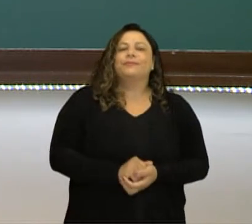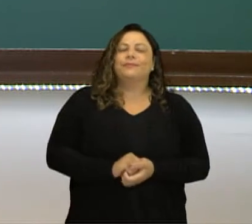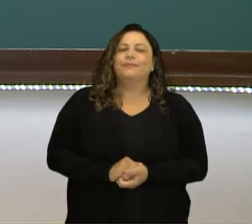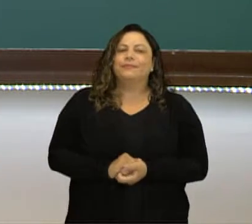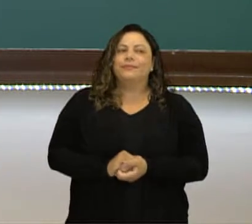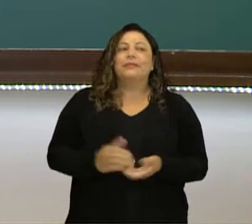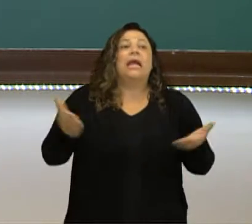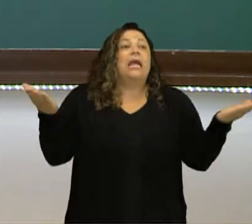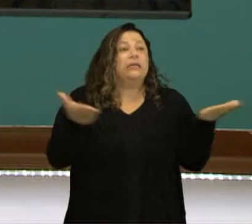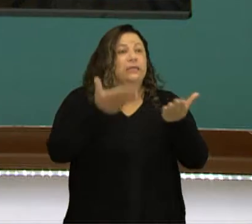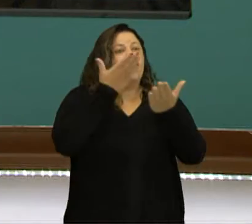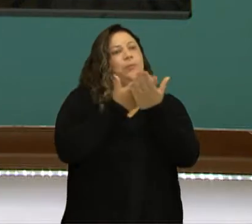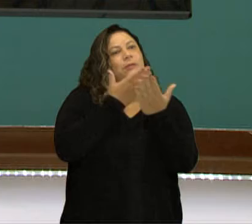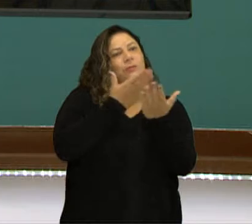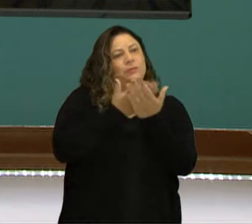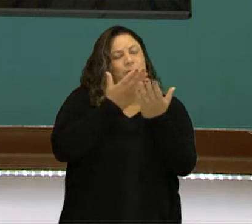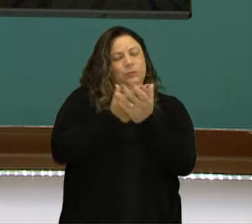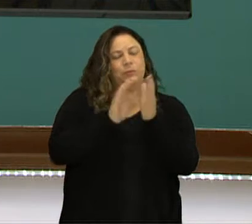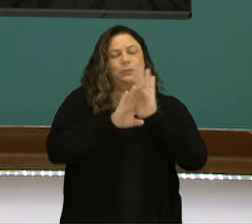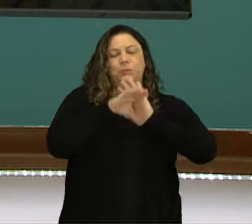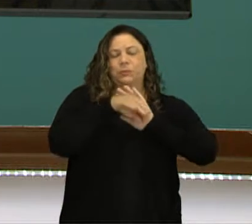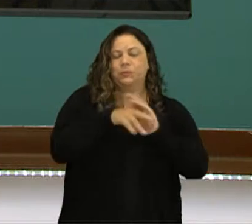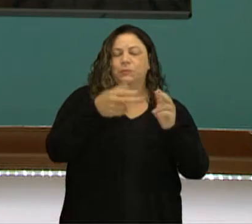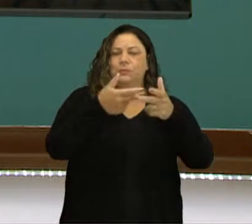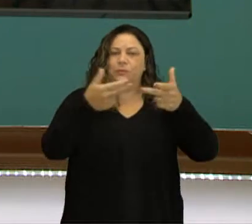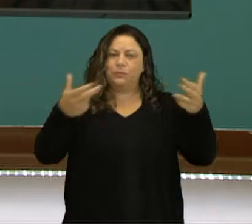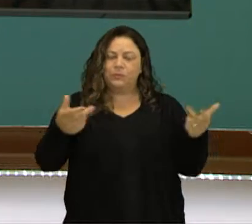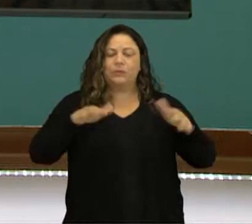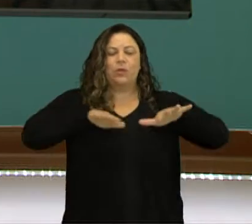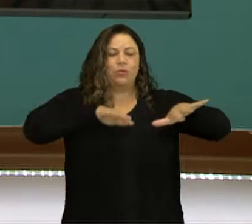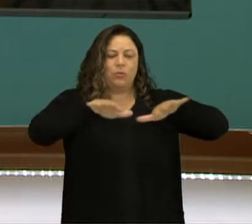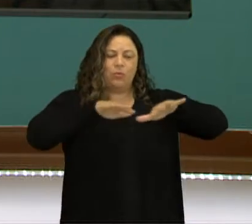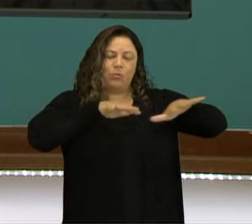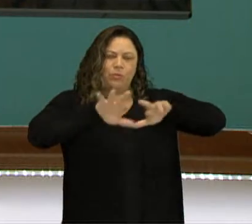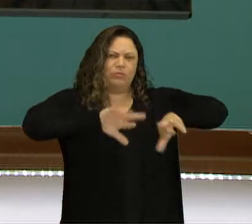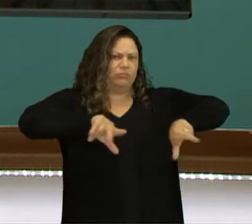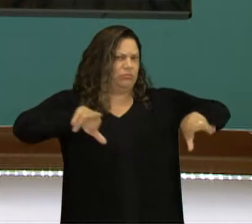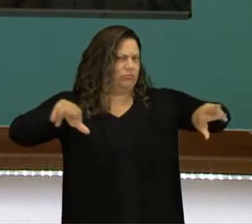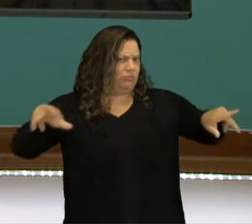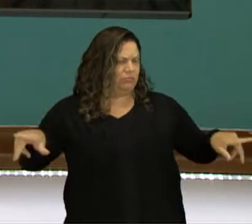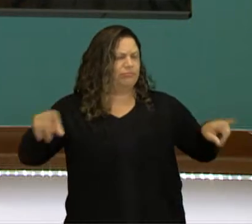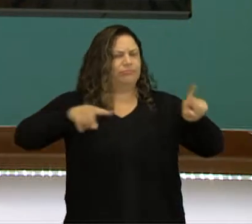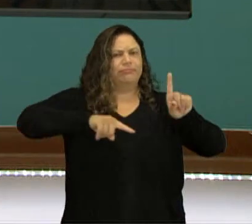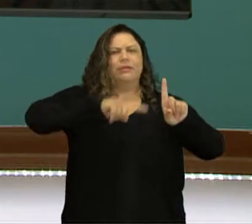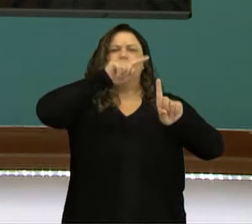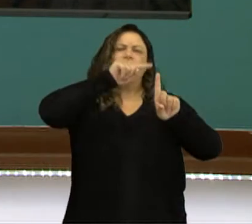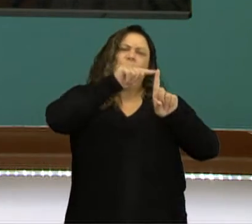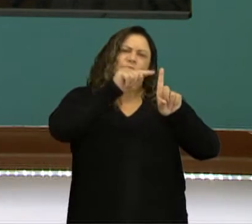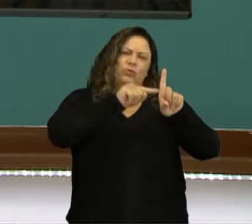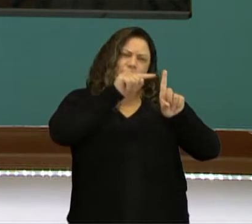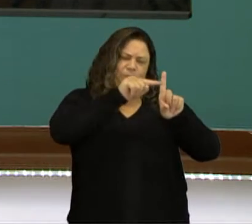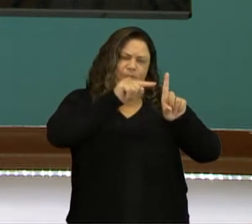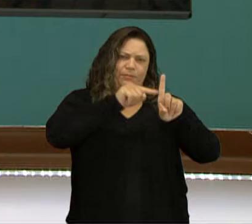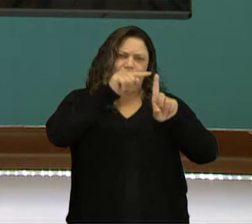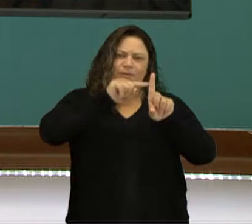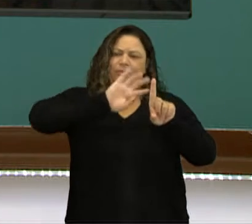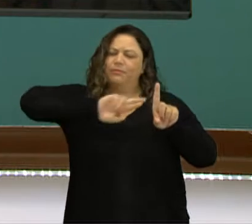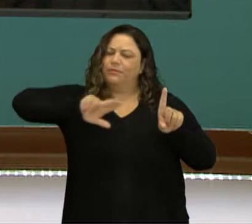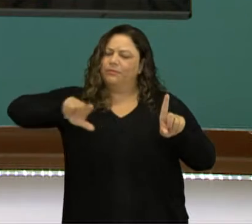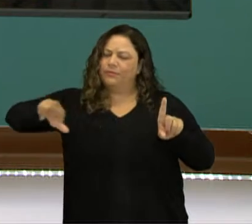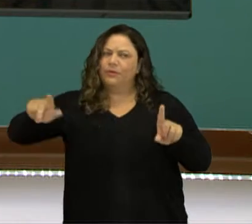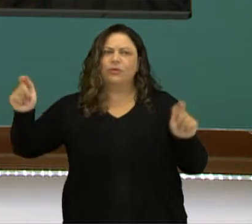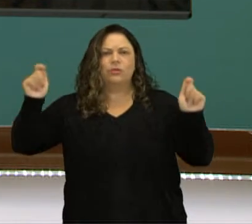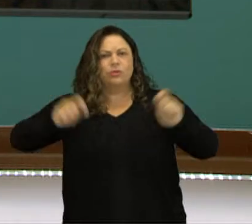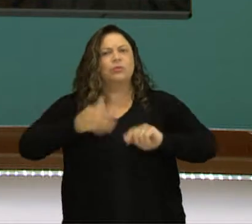o estudo do movimento, certo? Nós vamos reconhecer os seus diferentes tipos. Então, aqui já começa como é que a gente estuda esse